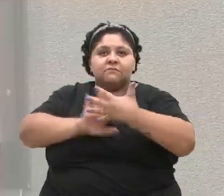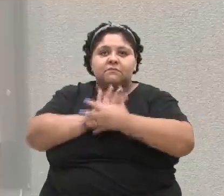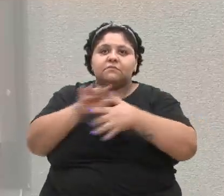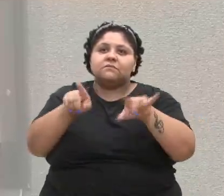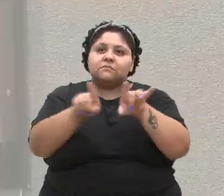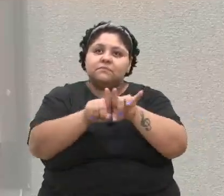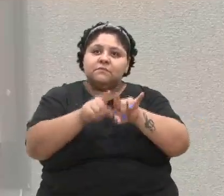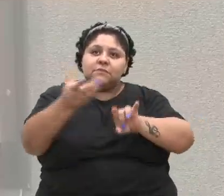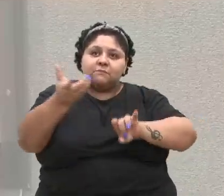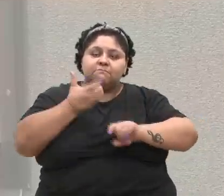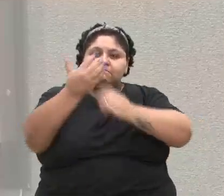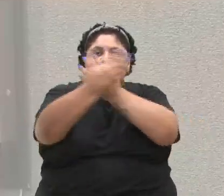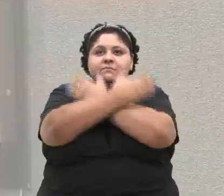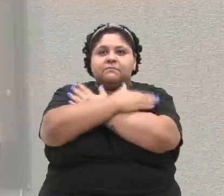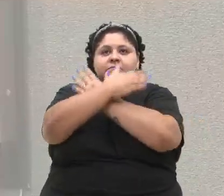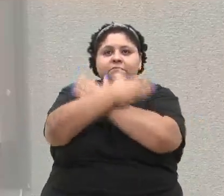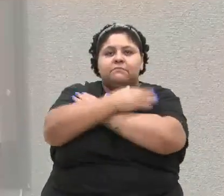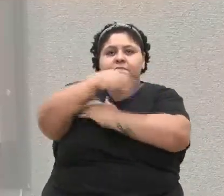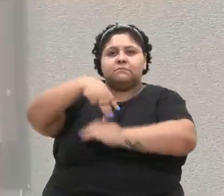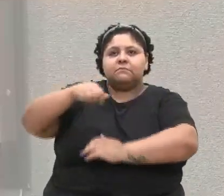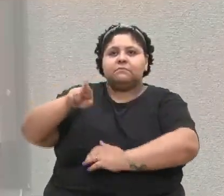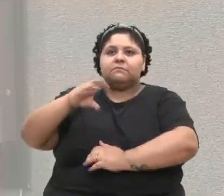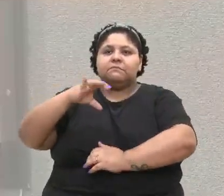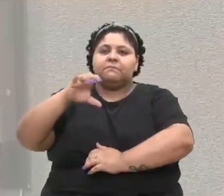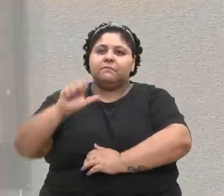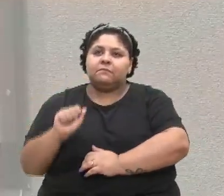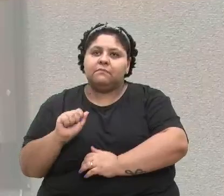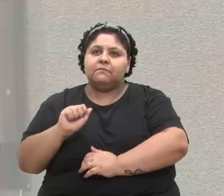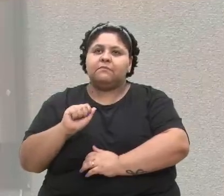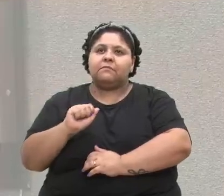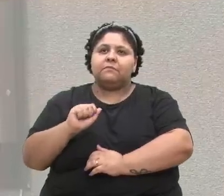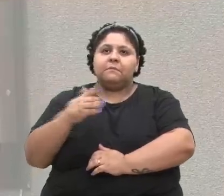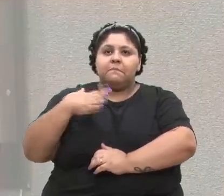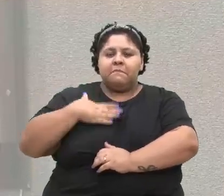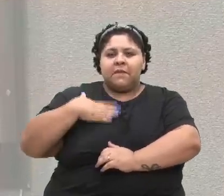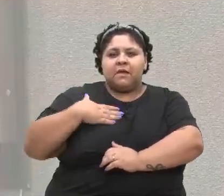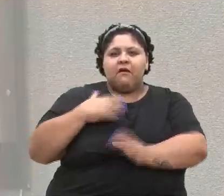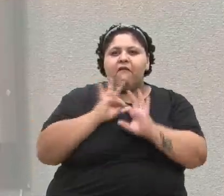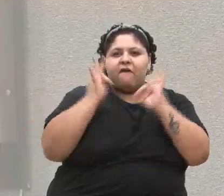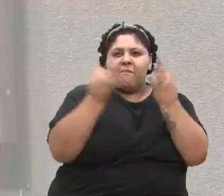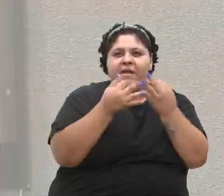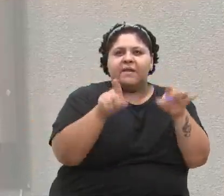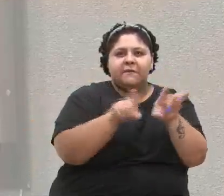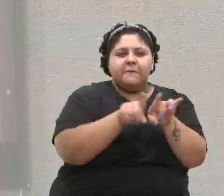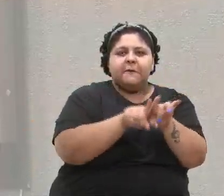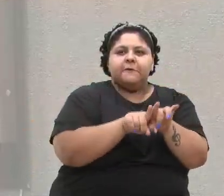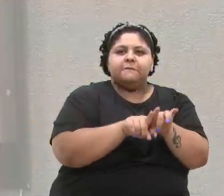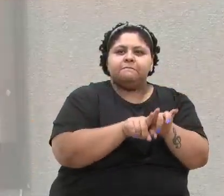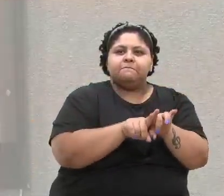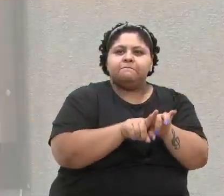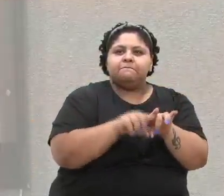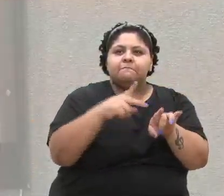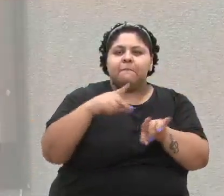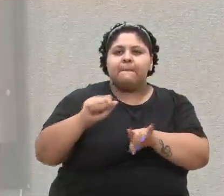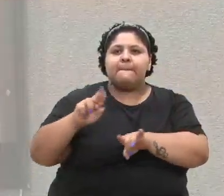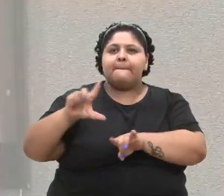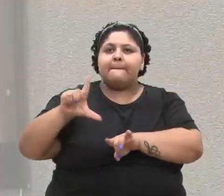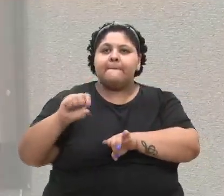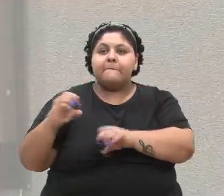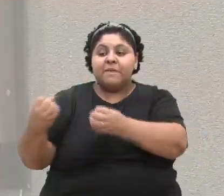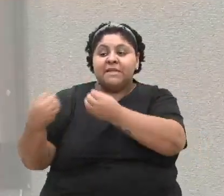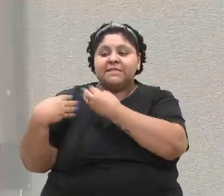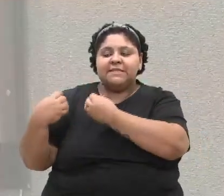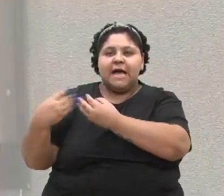Se eu quero mandar um abraço para a Márcia, para a Lisnara, minha comadre, também para o Paulo, que me